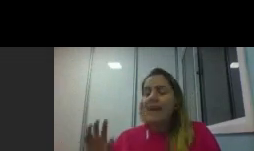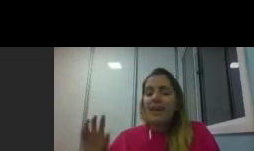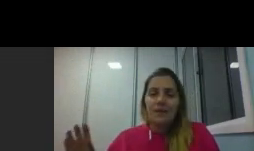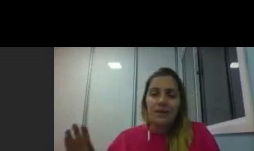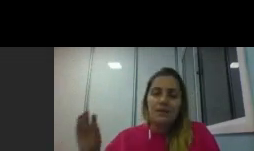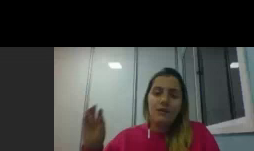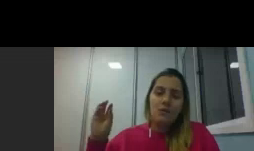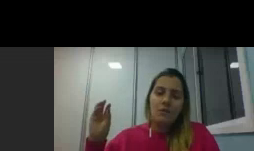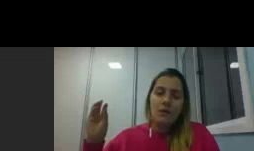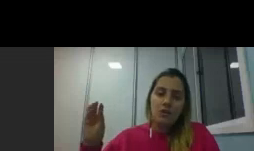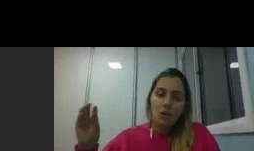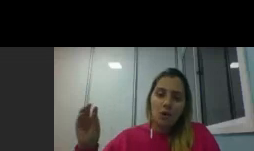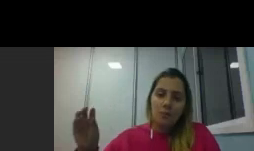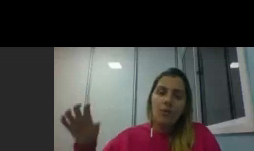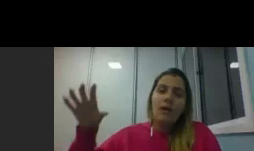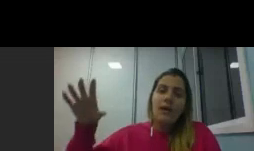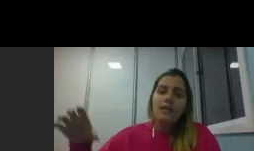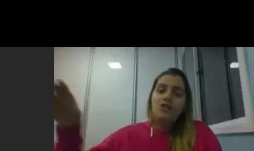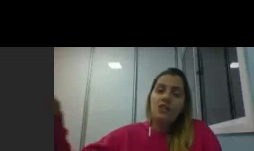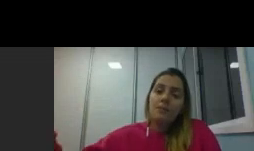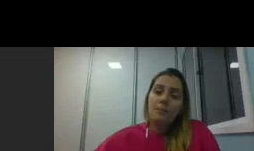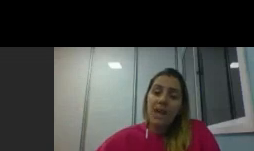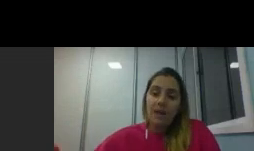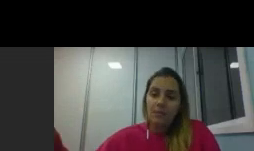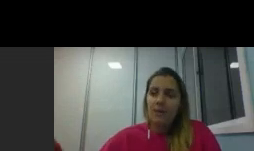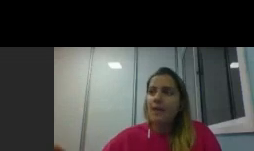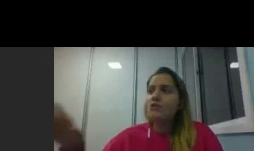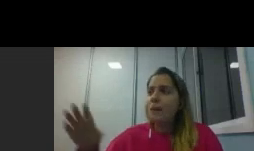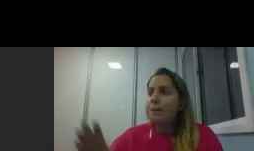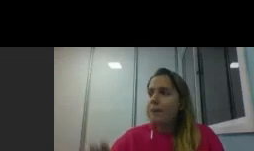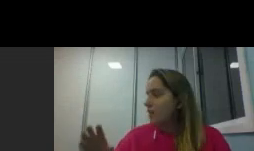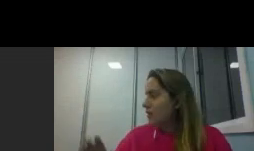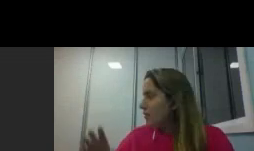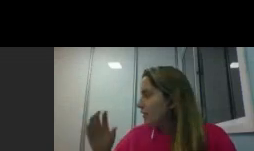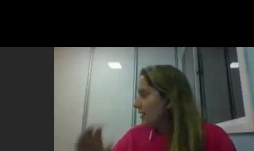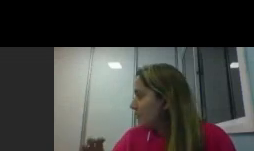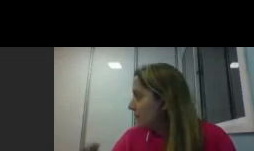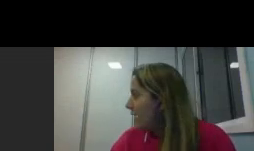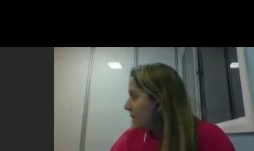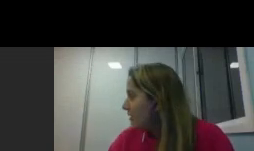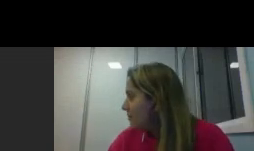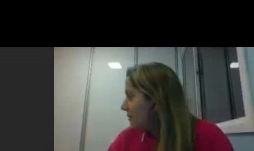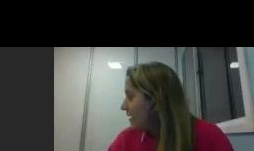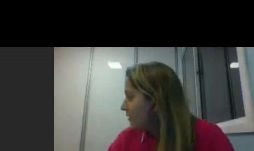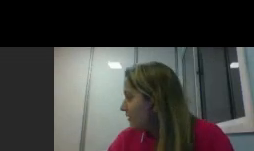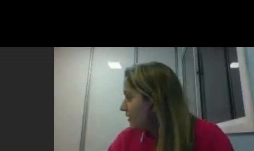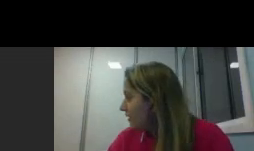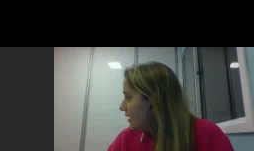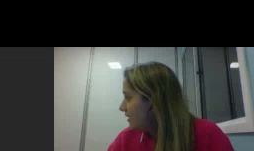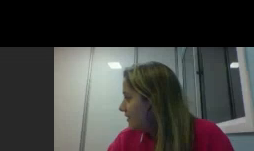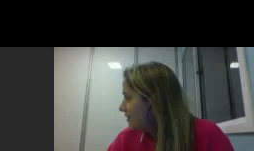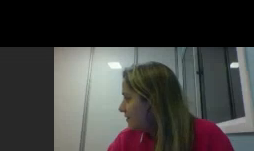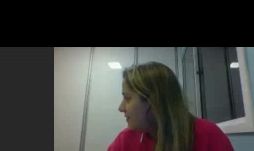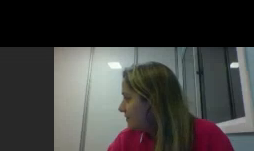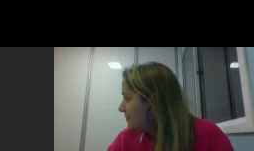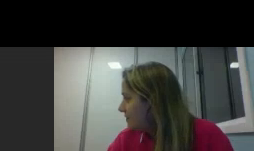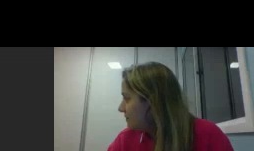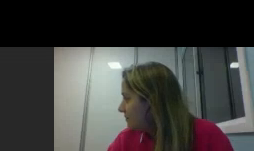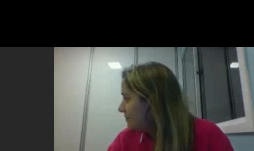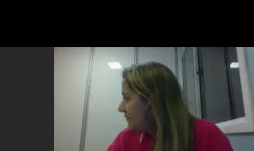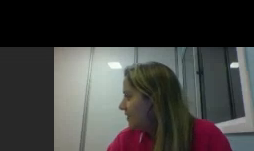vai ser sempre um anticorpo anti-B, porque ele só pode ter contato com A. Maria, volta aqui.